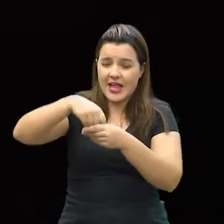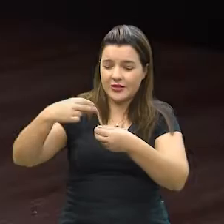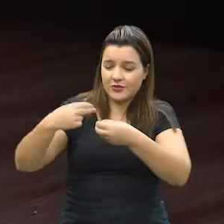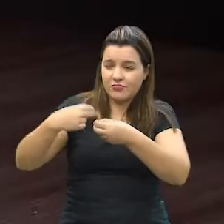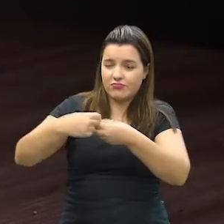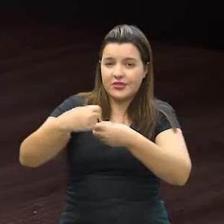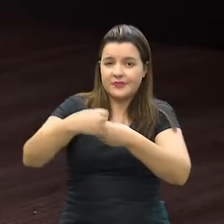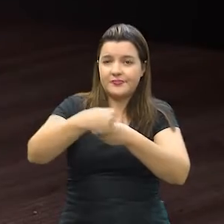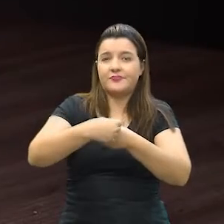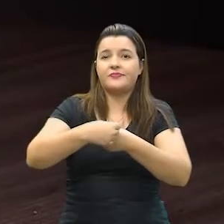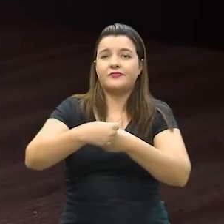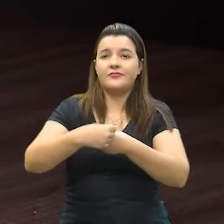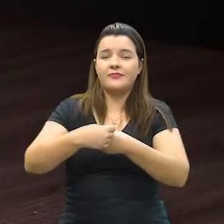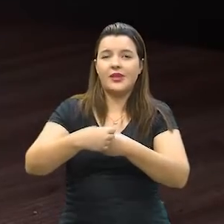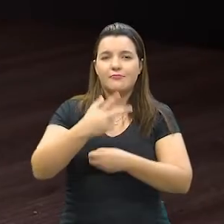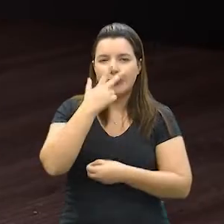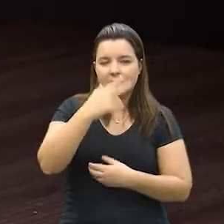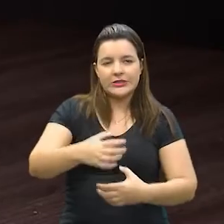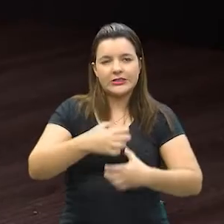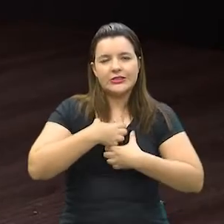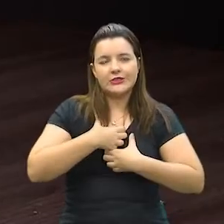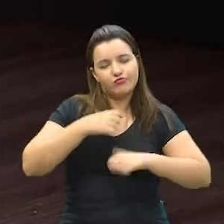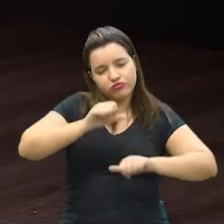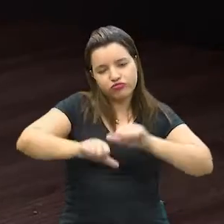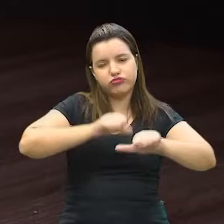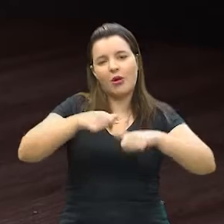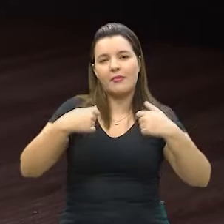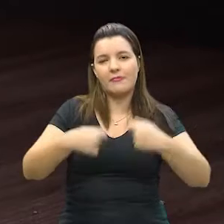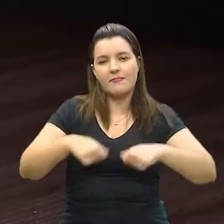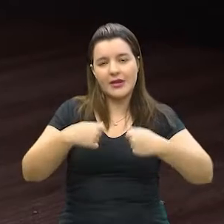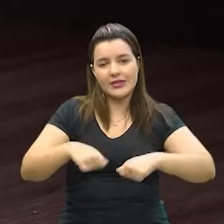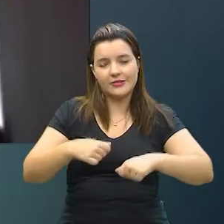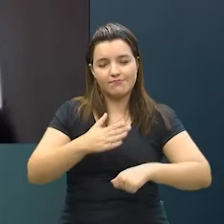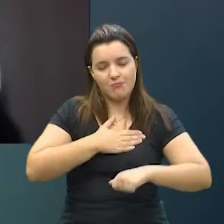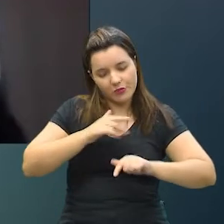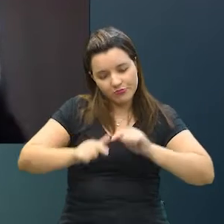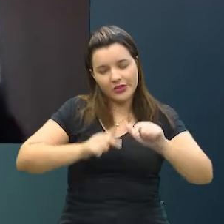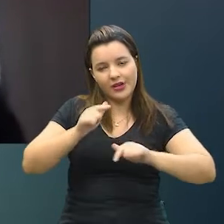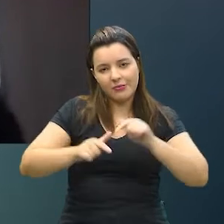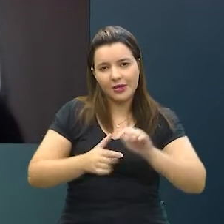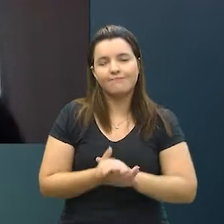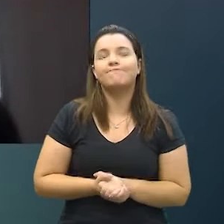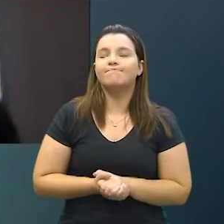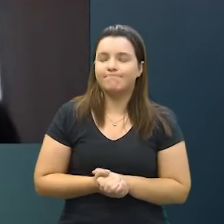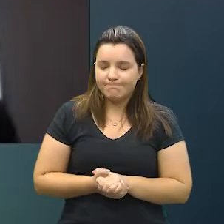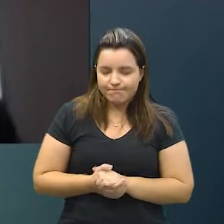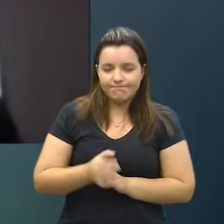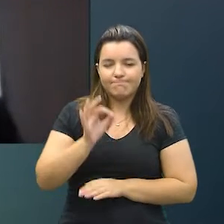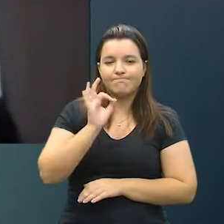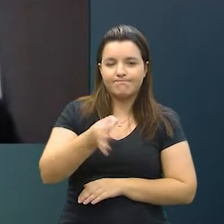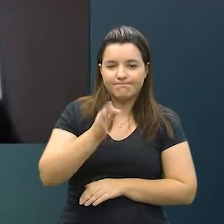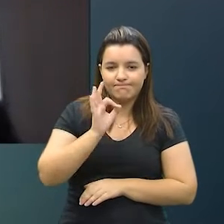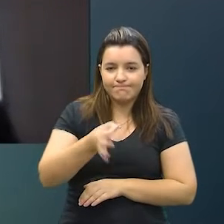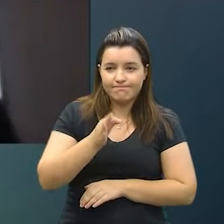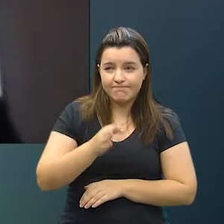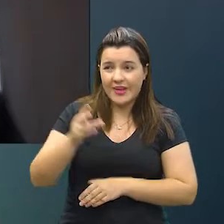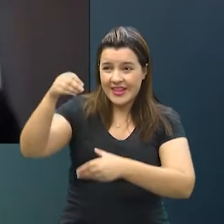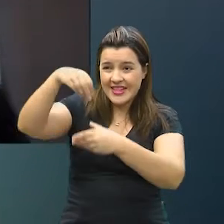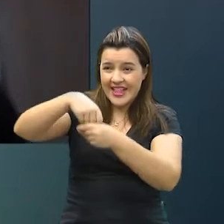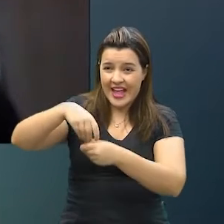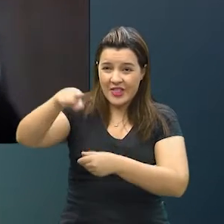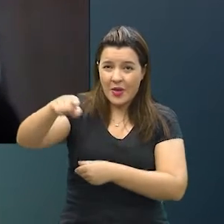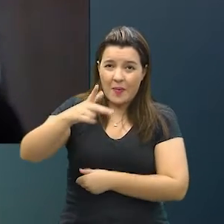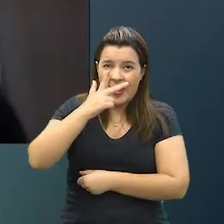você teve, digamos que, uma mudança de paradigma do seu negócio? Com certeza. Então, passar por um programa